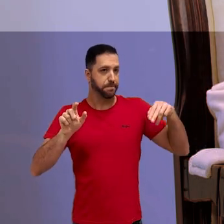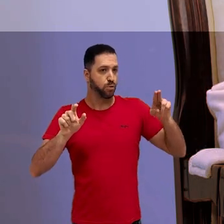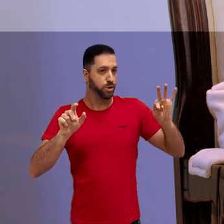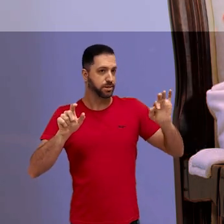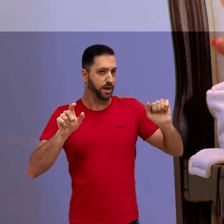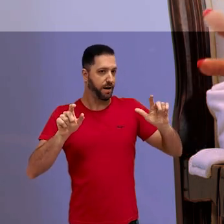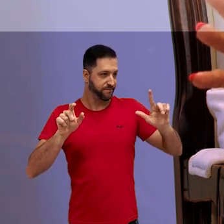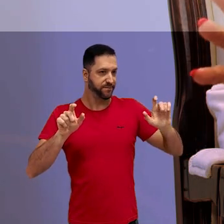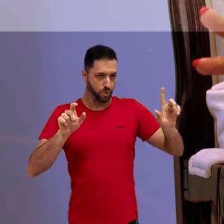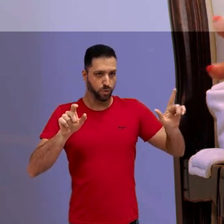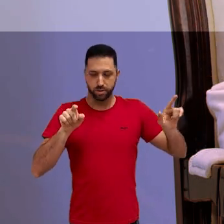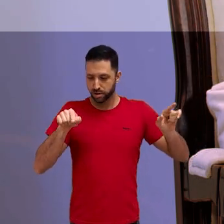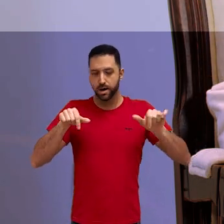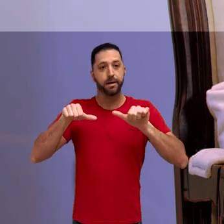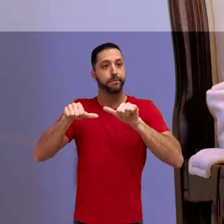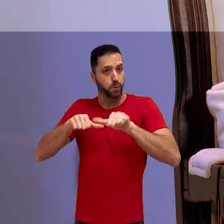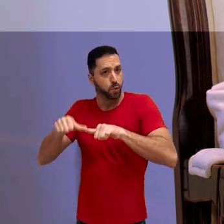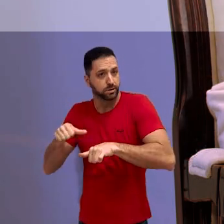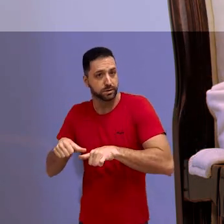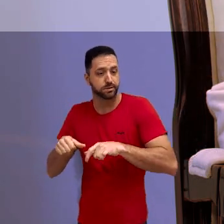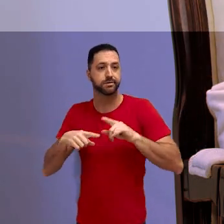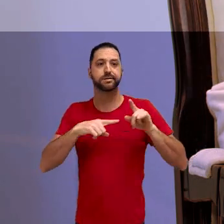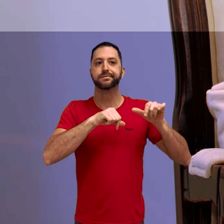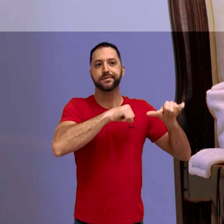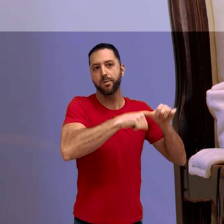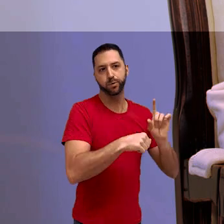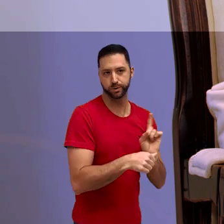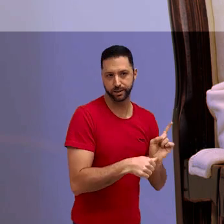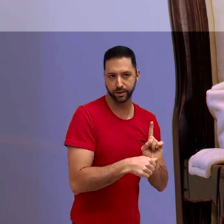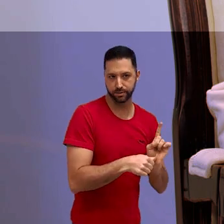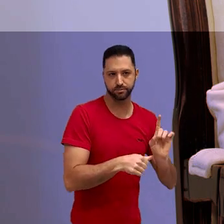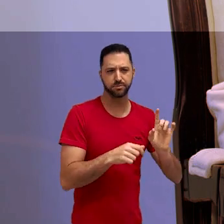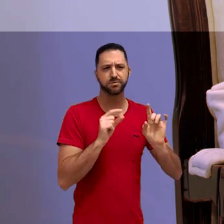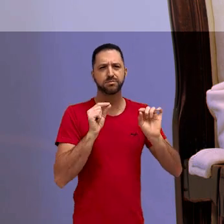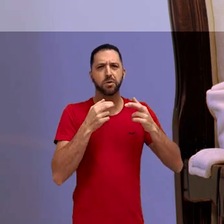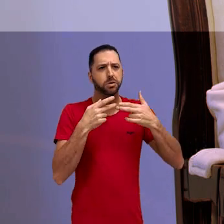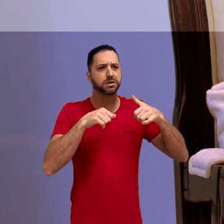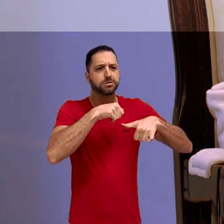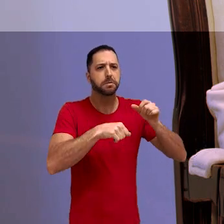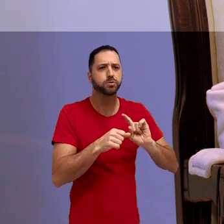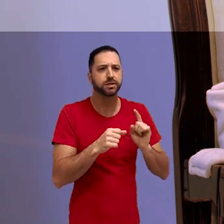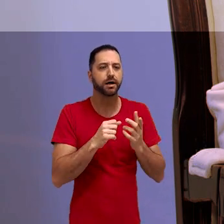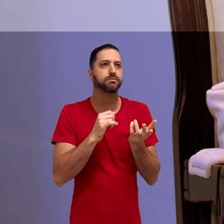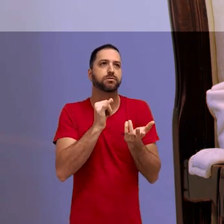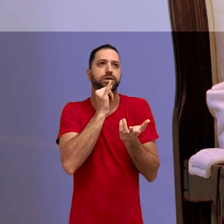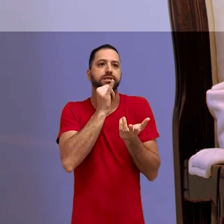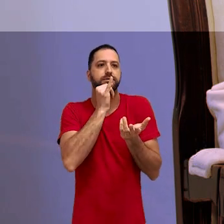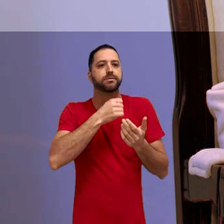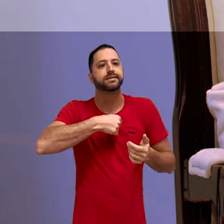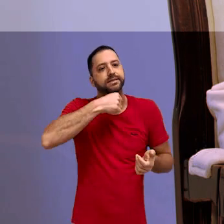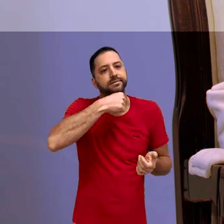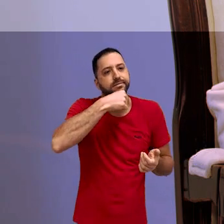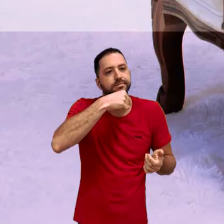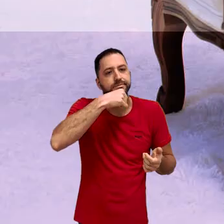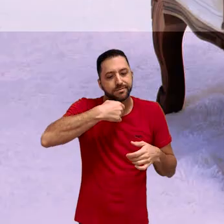E o imutável, eu vou começar com ele, porque não dá para mudar. O que não dá para mudar? O